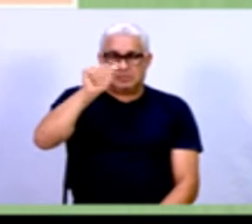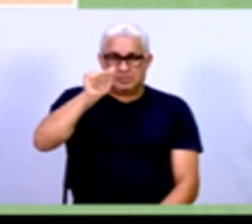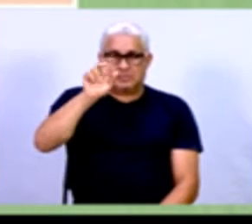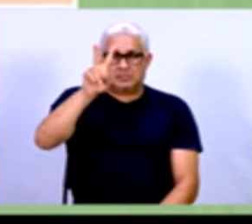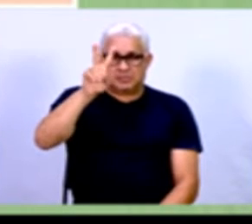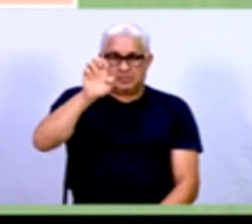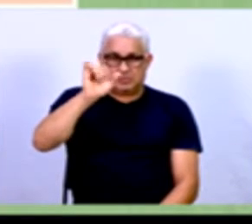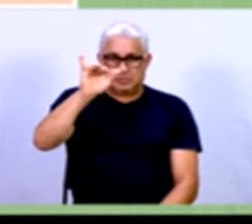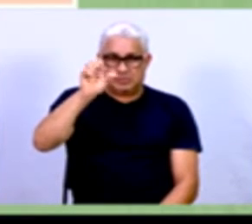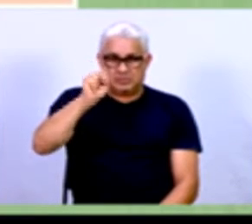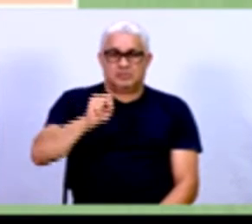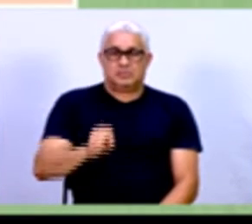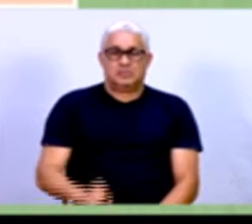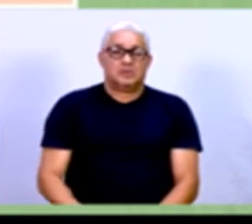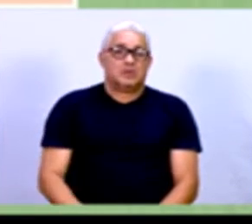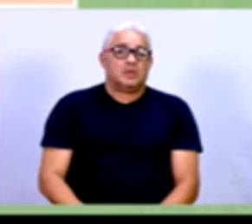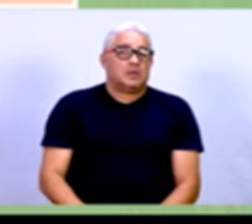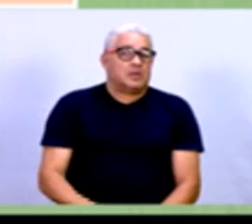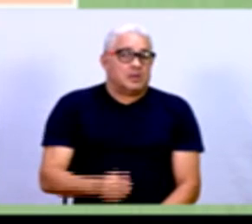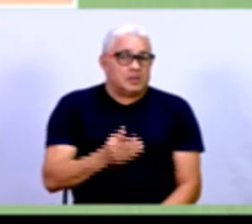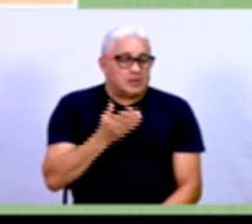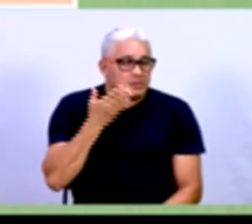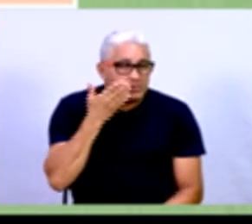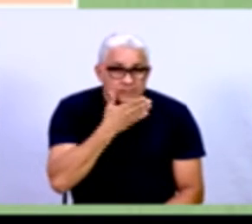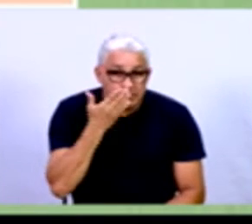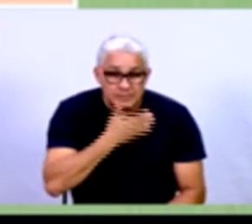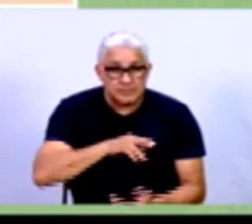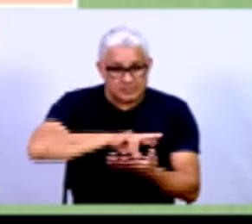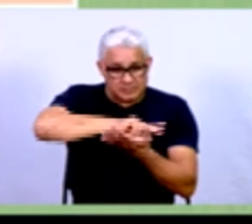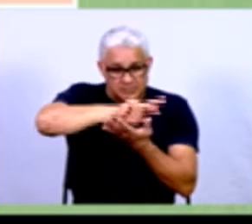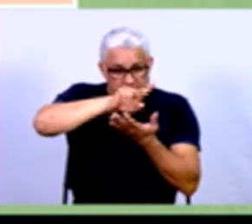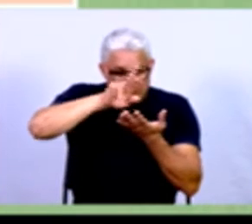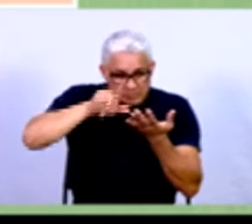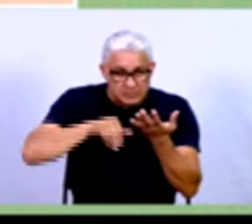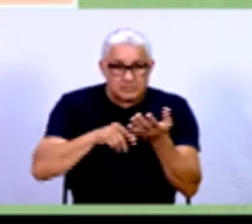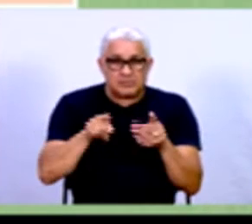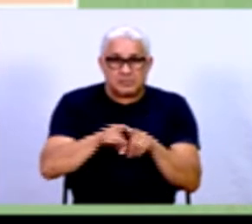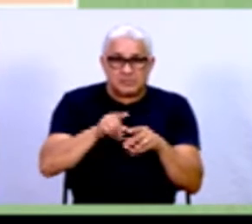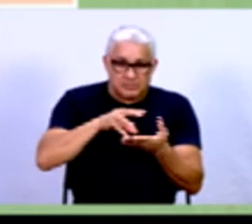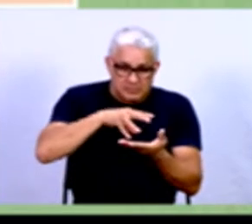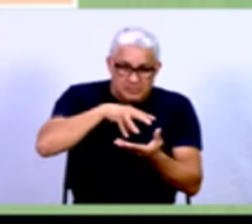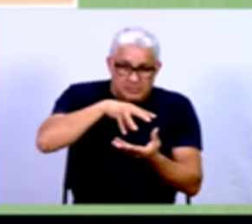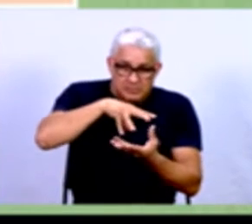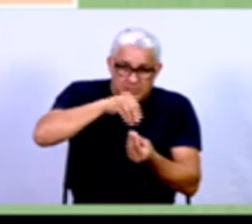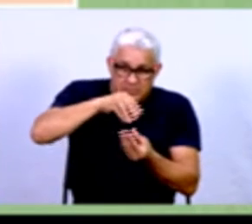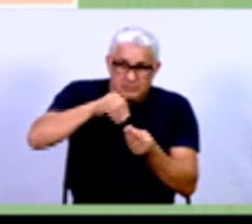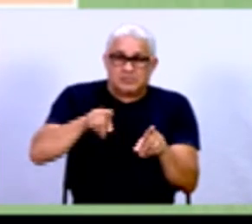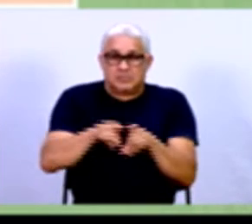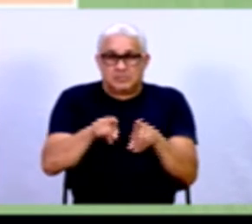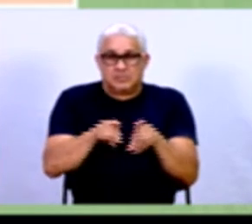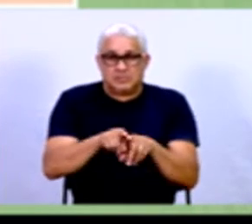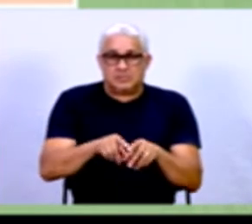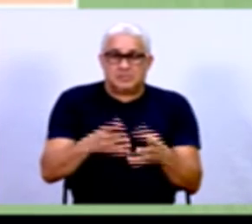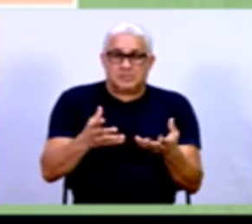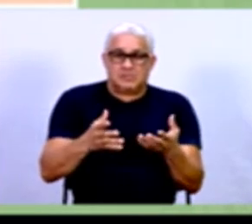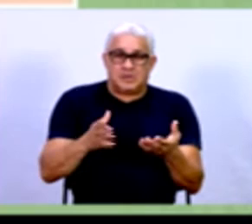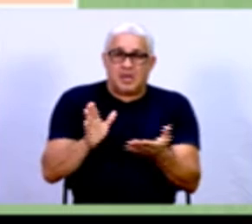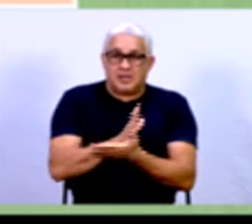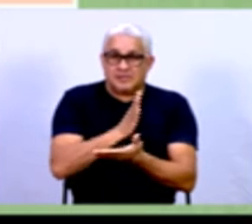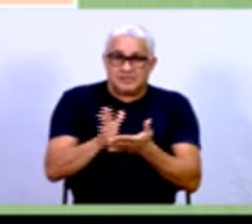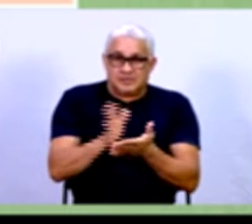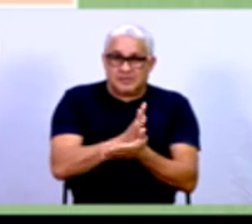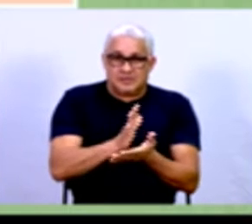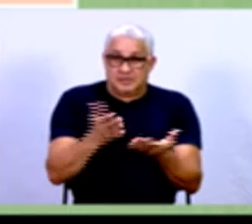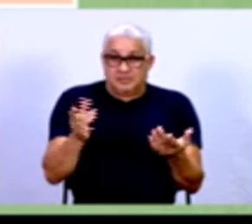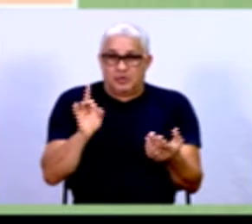doces, salgados assados, salgados fritos, né? Vamos supor que nessa turma nossa aí só tem a gente light, né? Que não come salgado frito nem